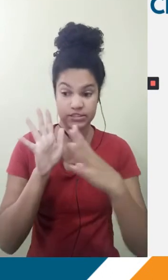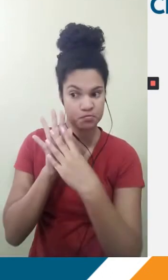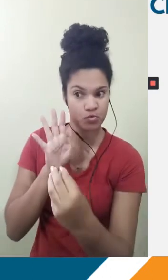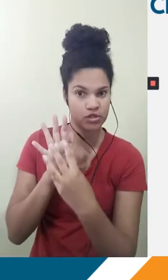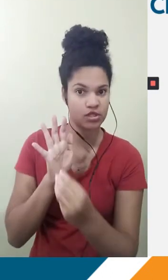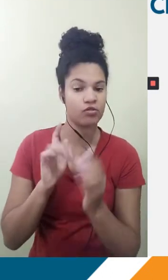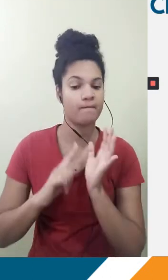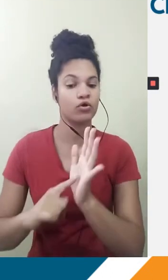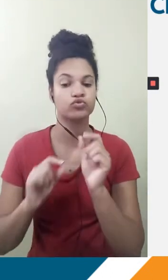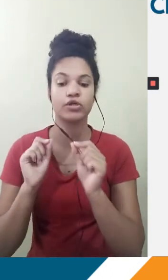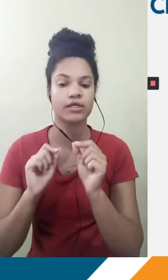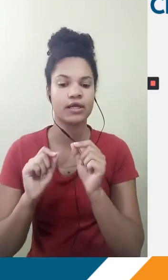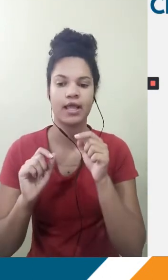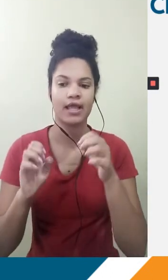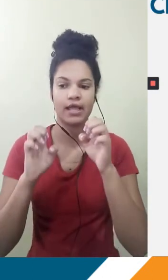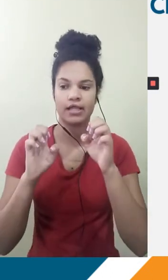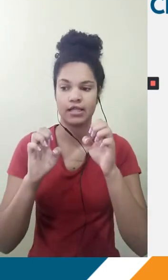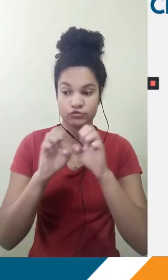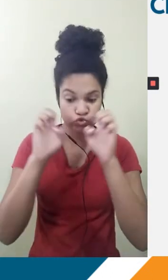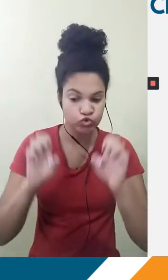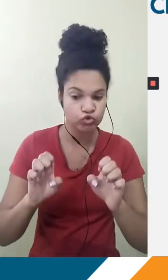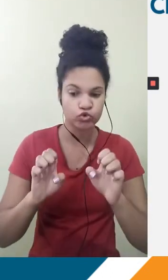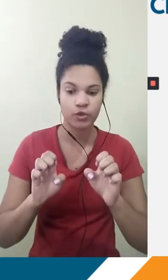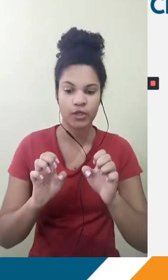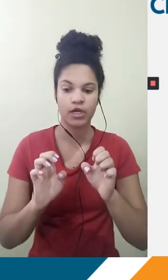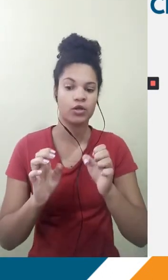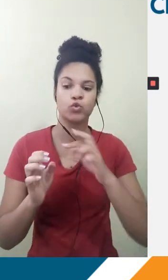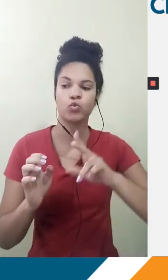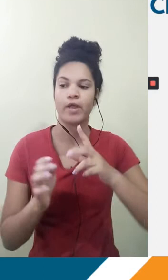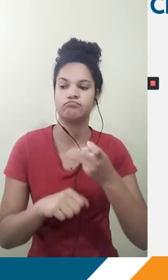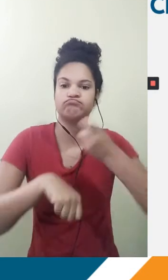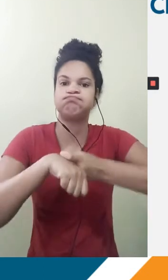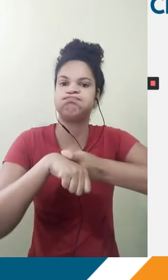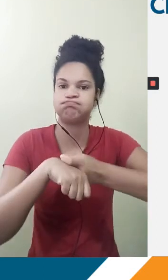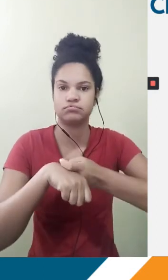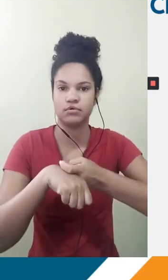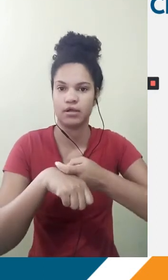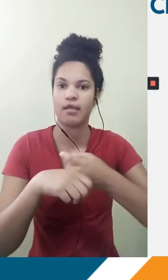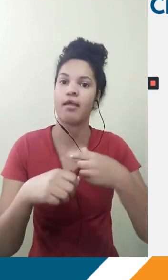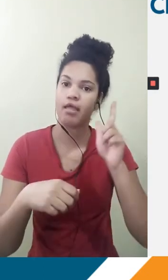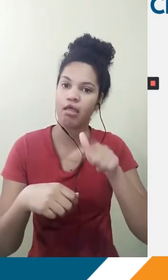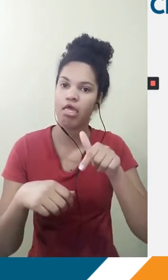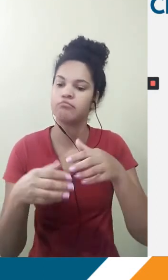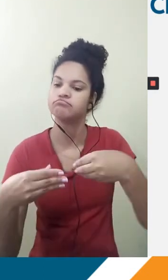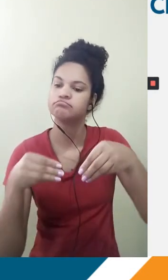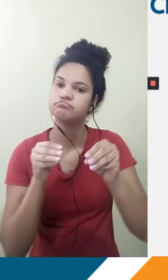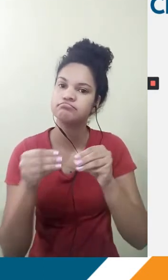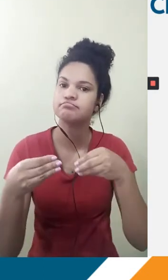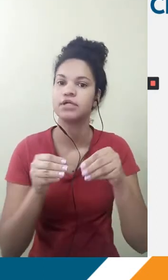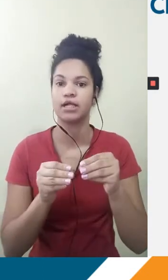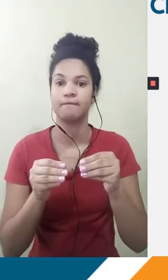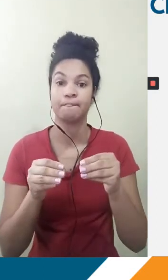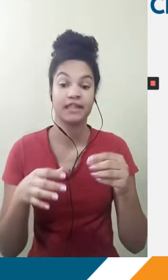é algo estático, ela é fluida, presente, envolvendo as células